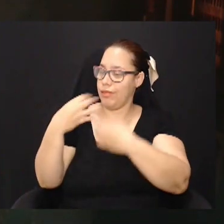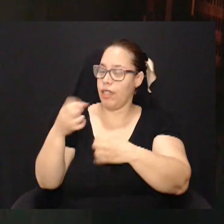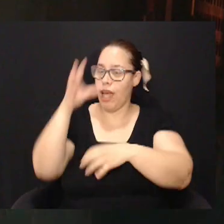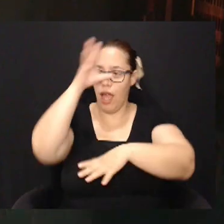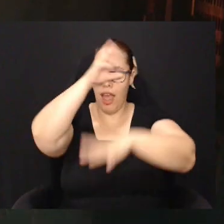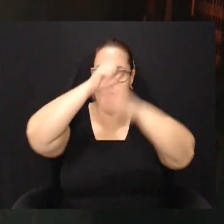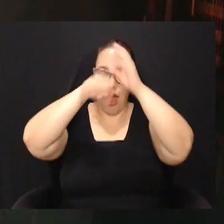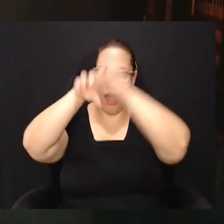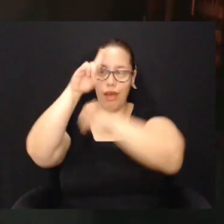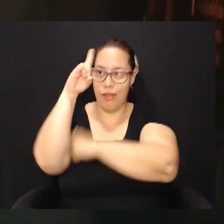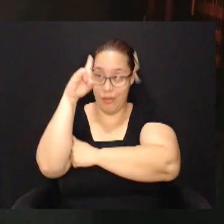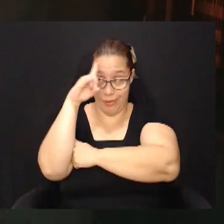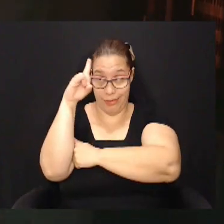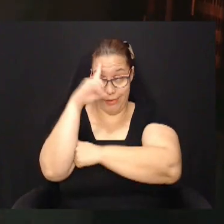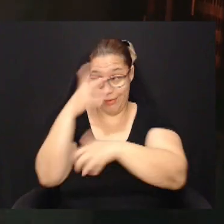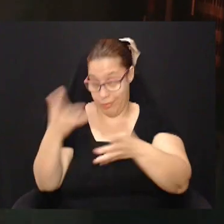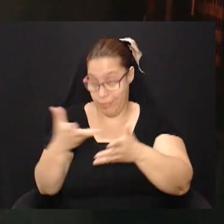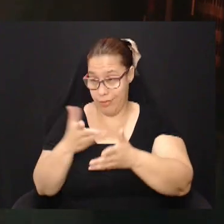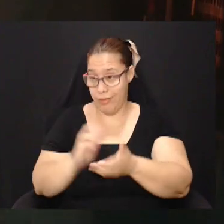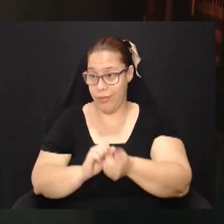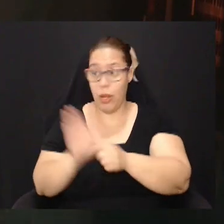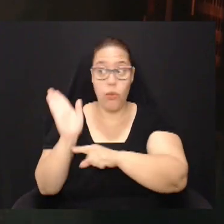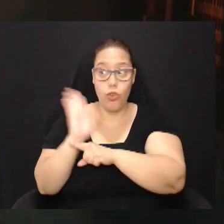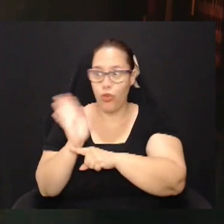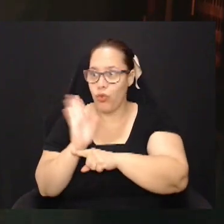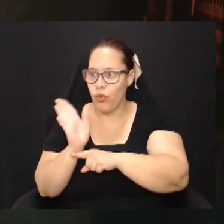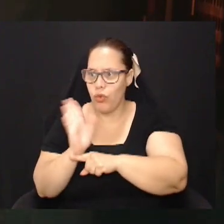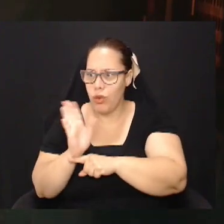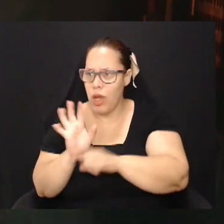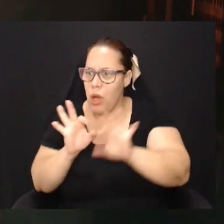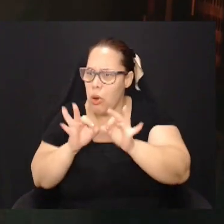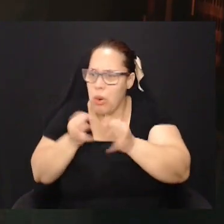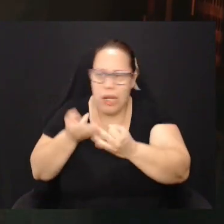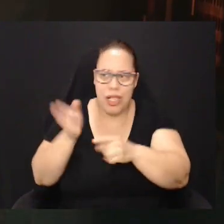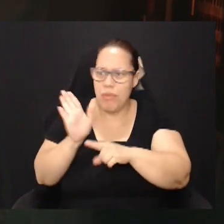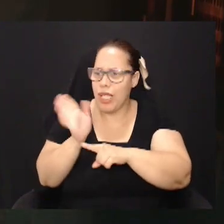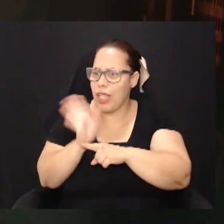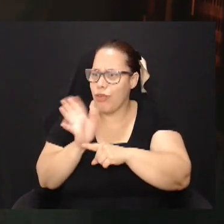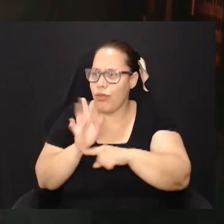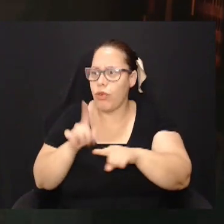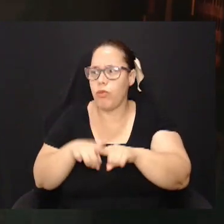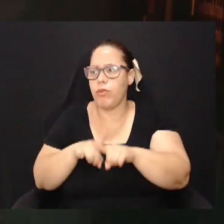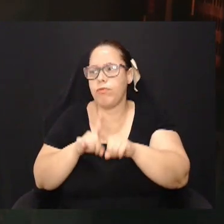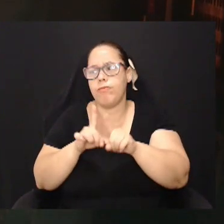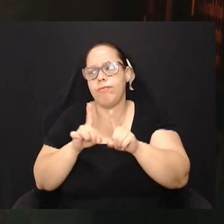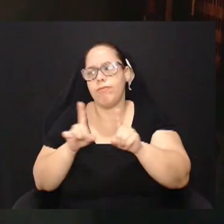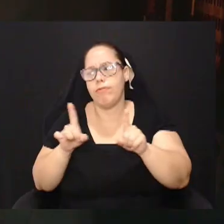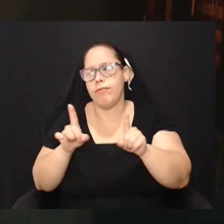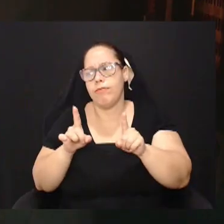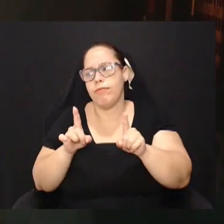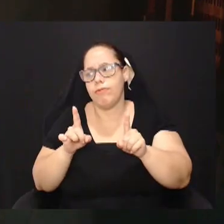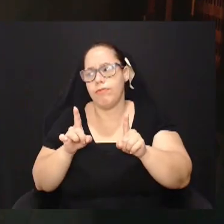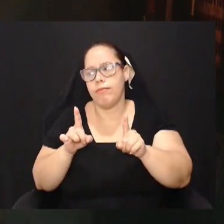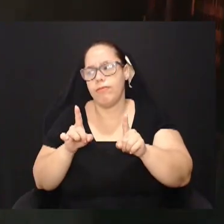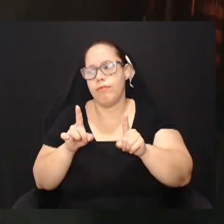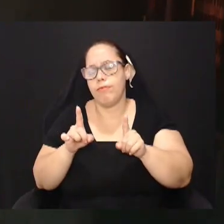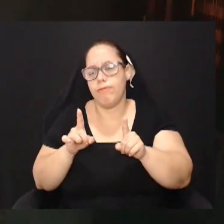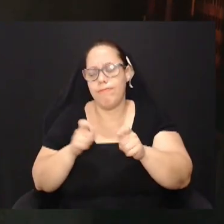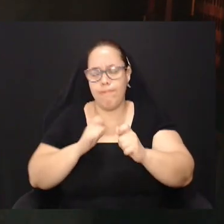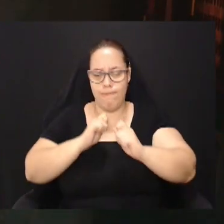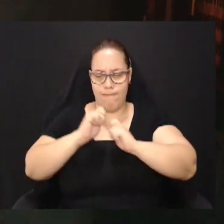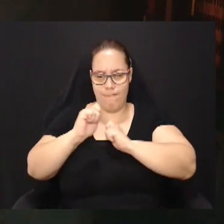questão de hoje a gente está falando de filmes, né, um simples filme, mas um filme que vai regular a sua